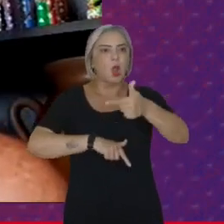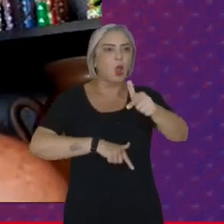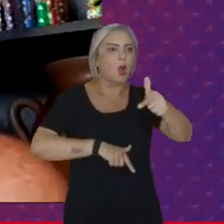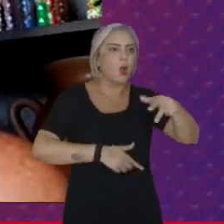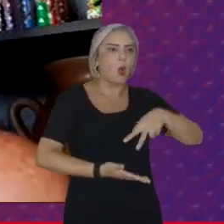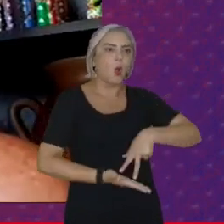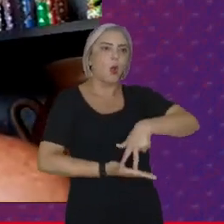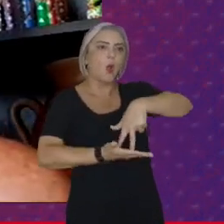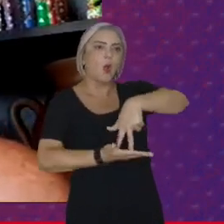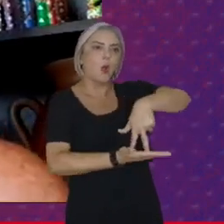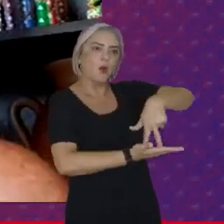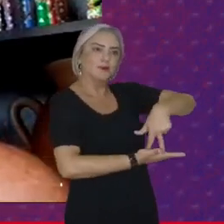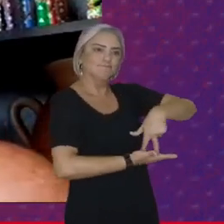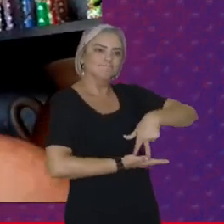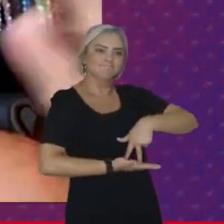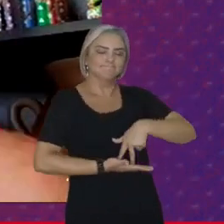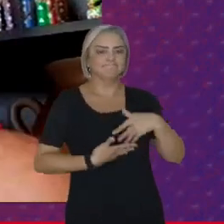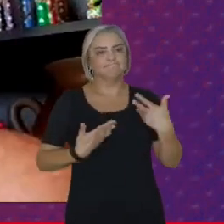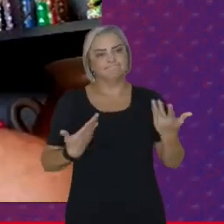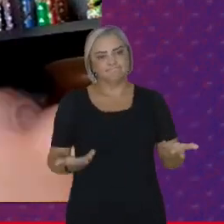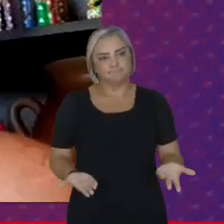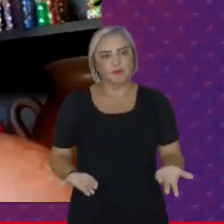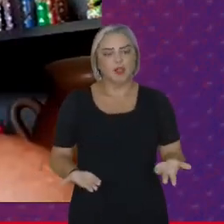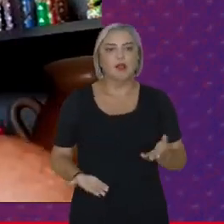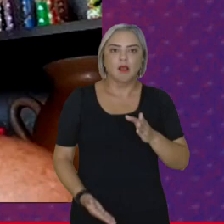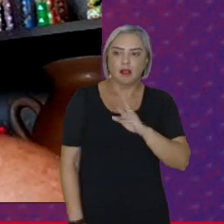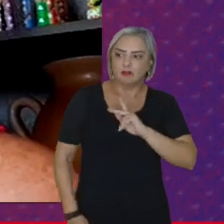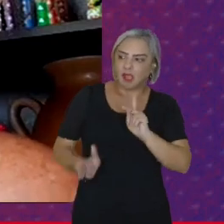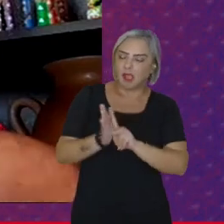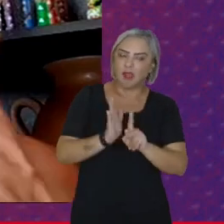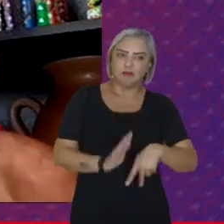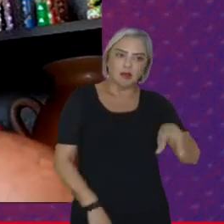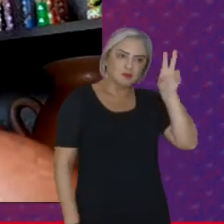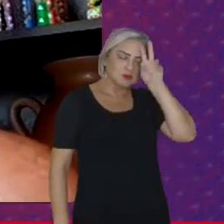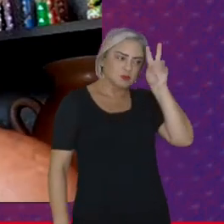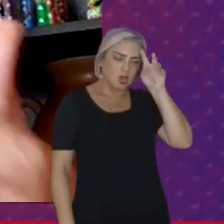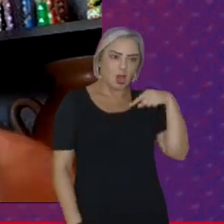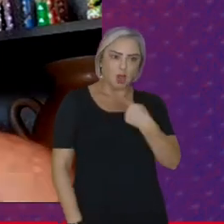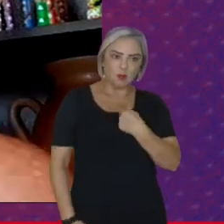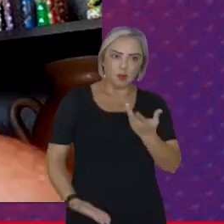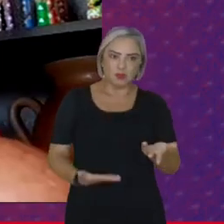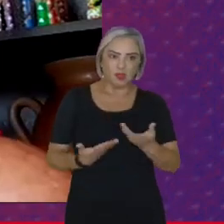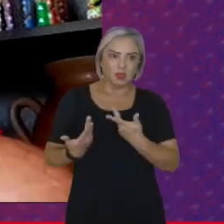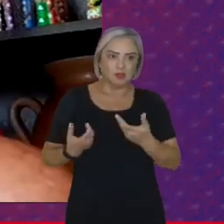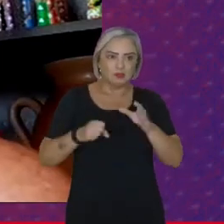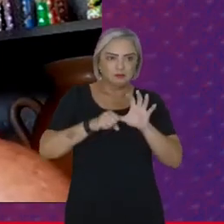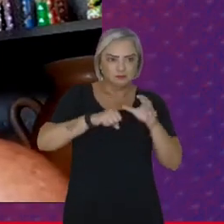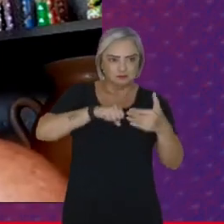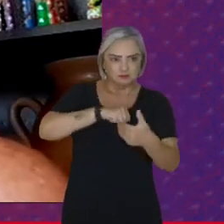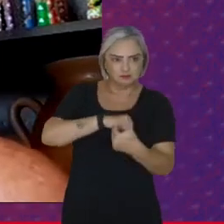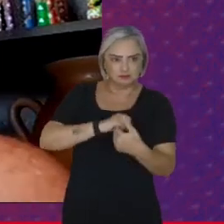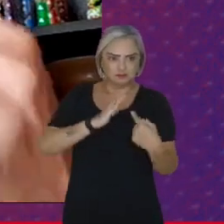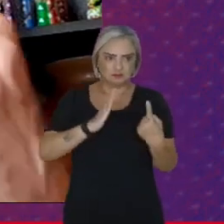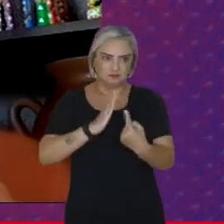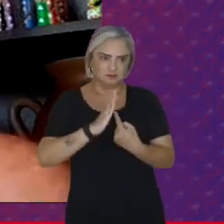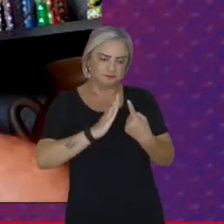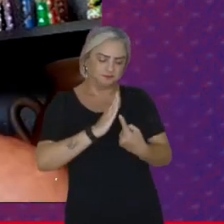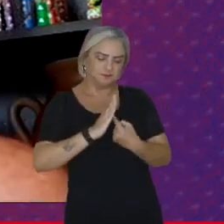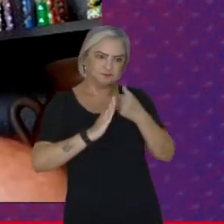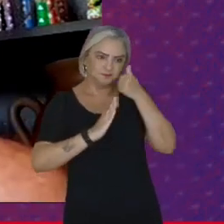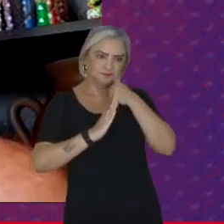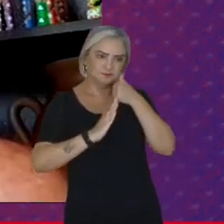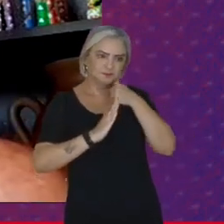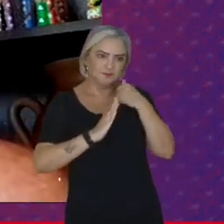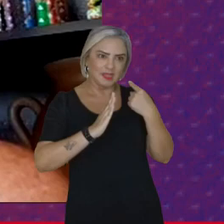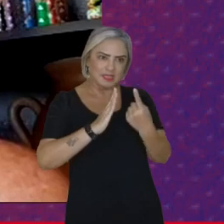outras frentes. Quando a própria história nos mostrou que esse Covid, com o isolamento das mulheres,